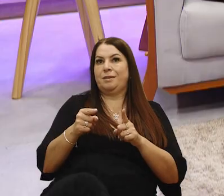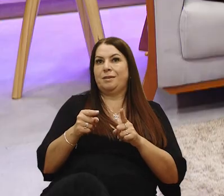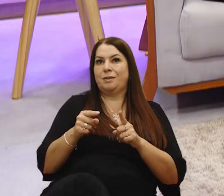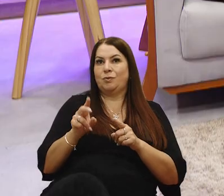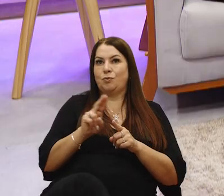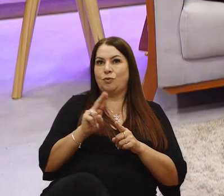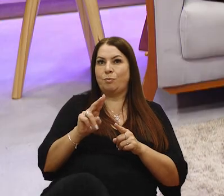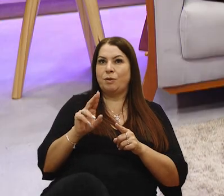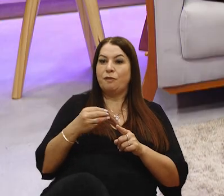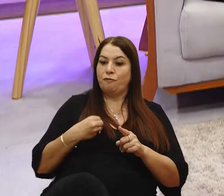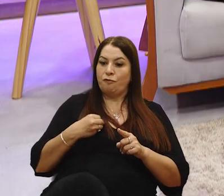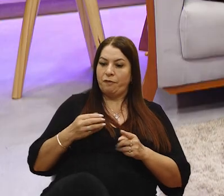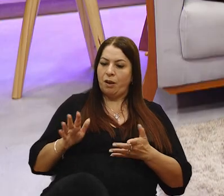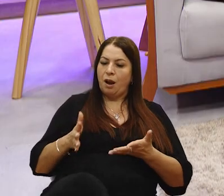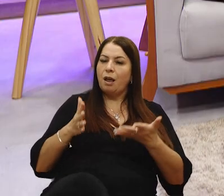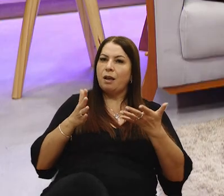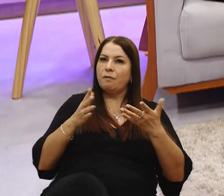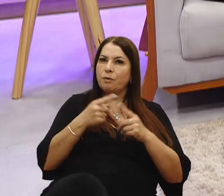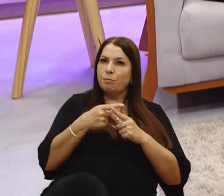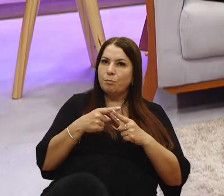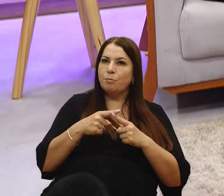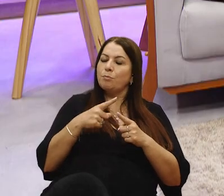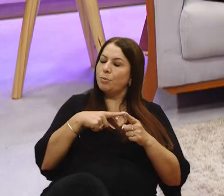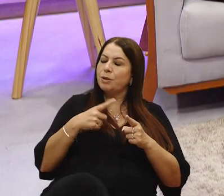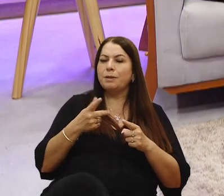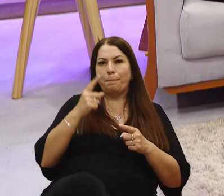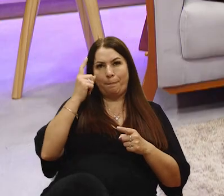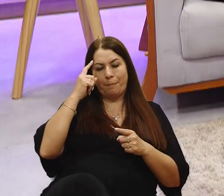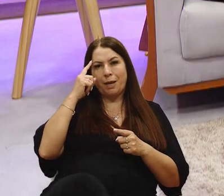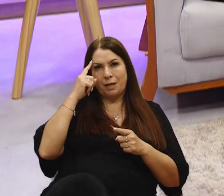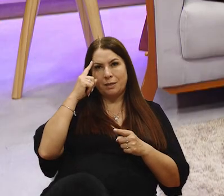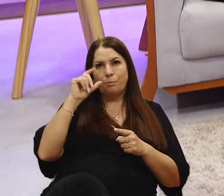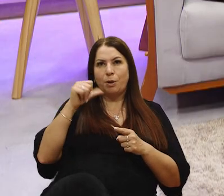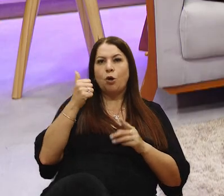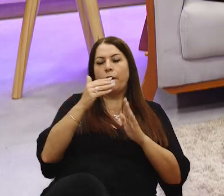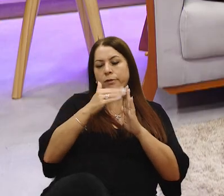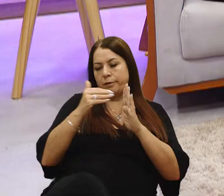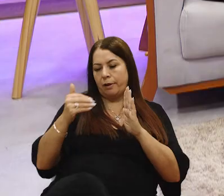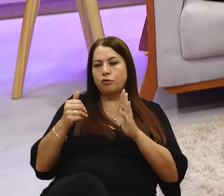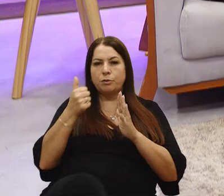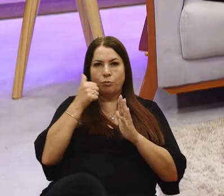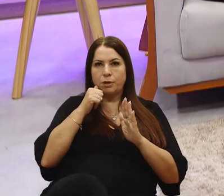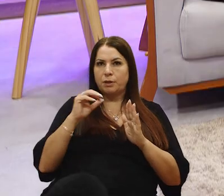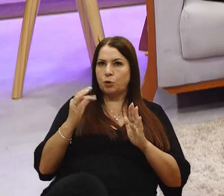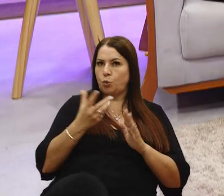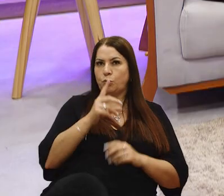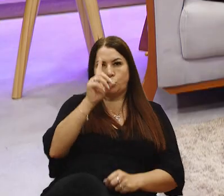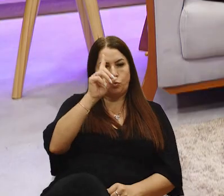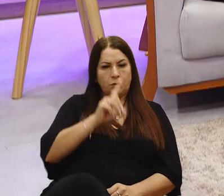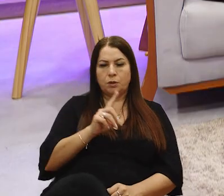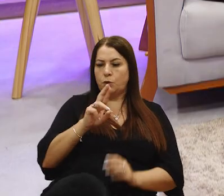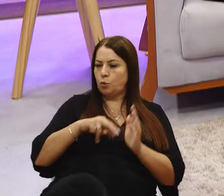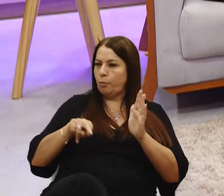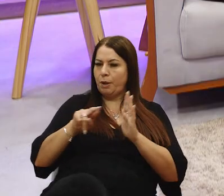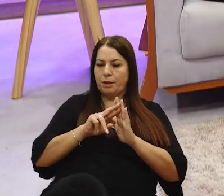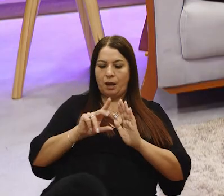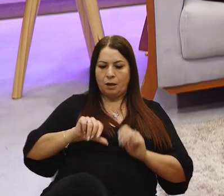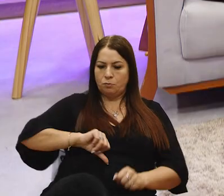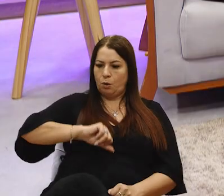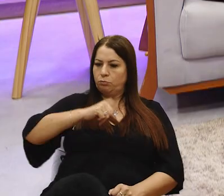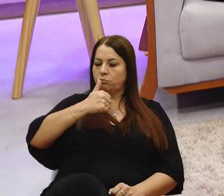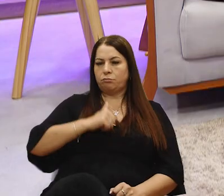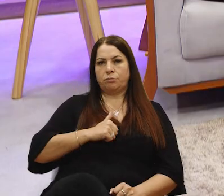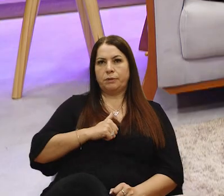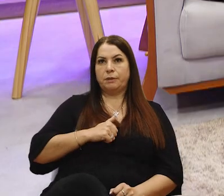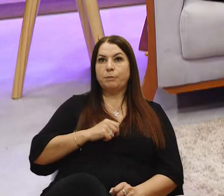foca muito na questão, até o nome de Viva Leve a gente trouxe, porque claro que a gente pensa numa melhor estética, a mulher ela tem todo o direito